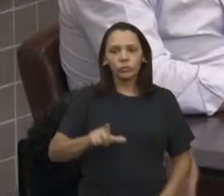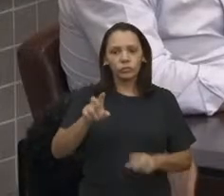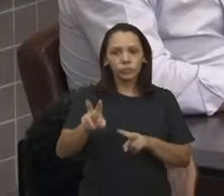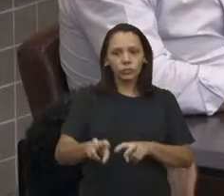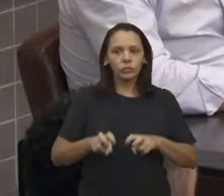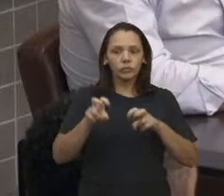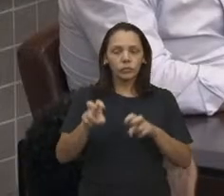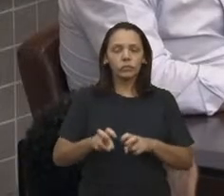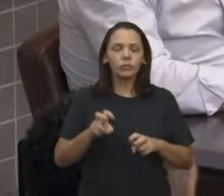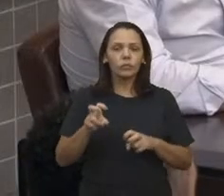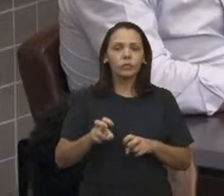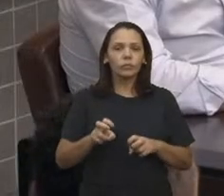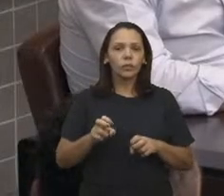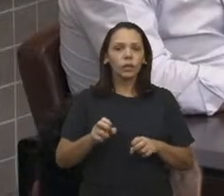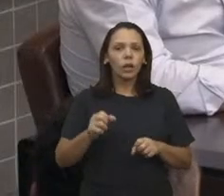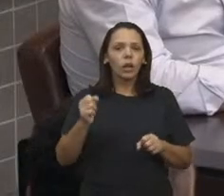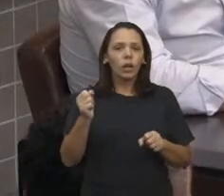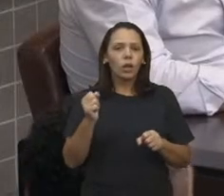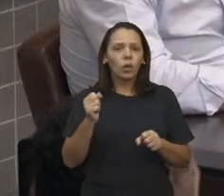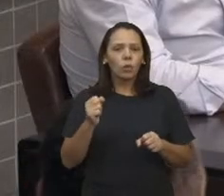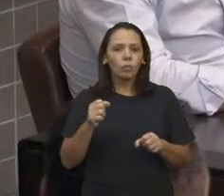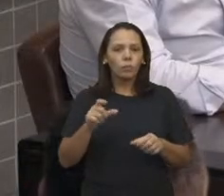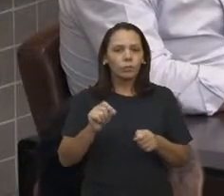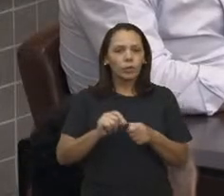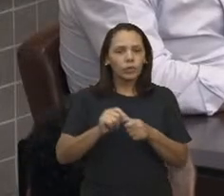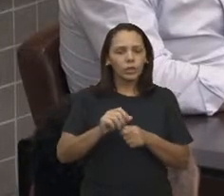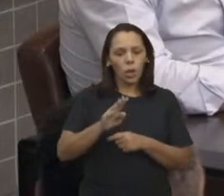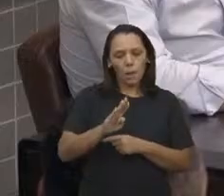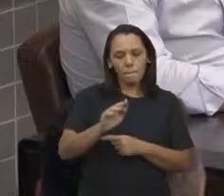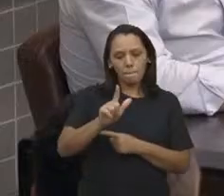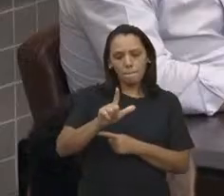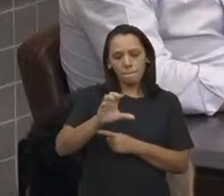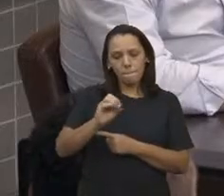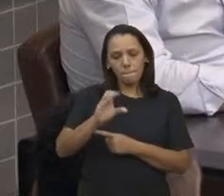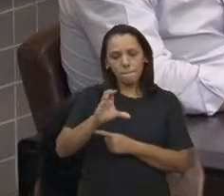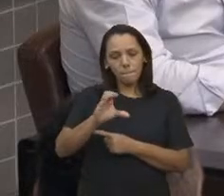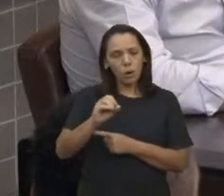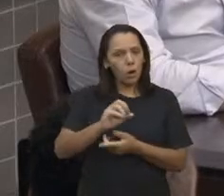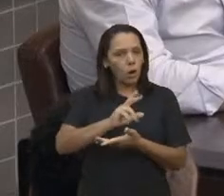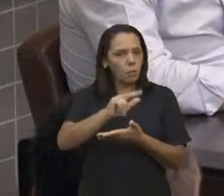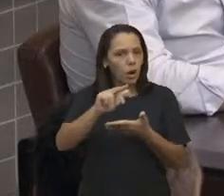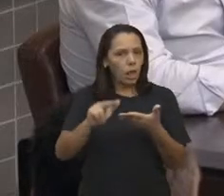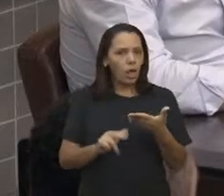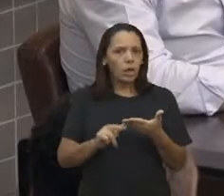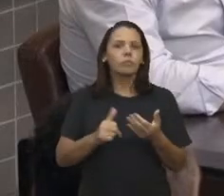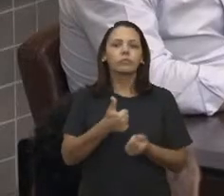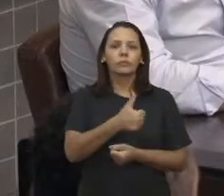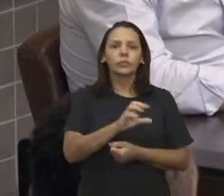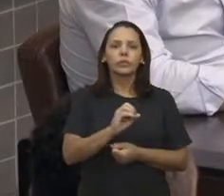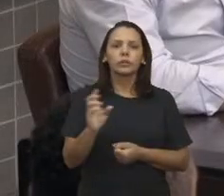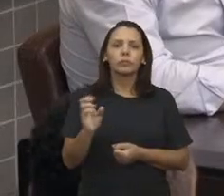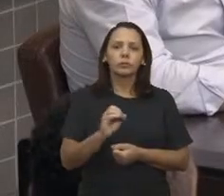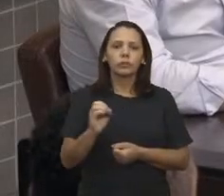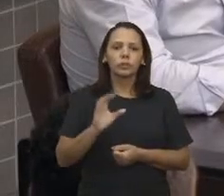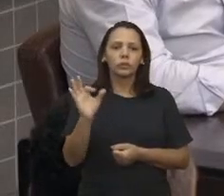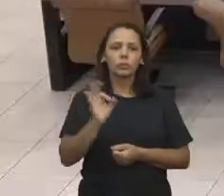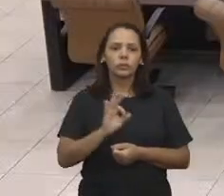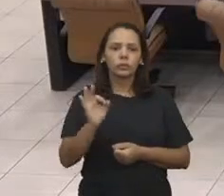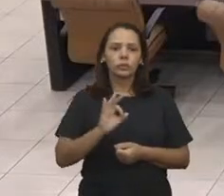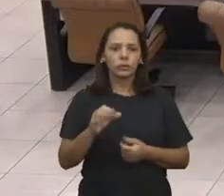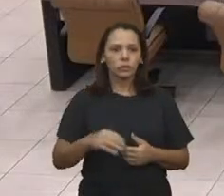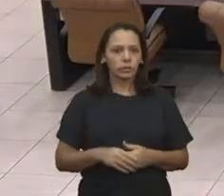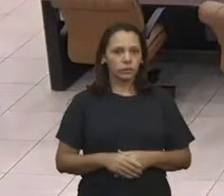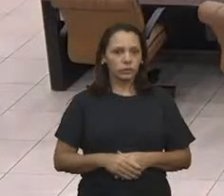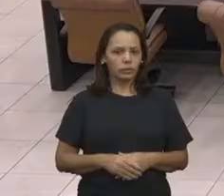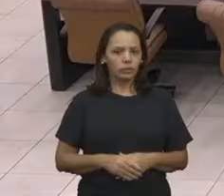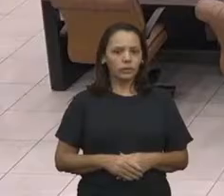rural, fabricação de bloco, fabricação de intertravado, fabricação de bloquete, ele foi 100% utilizado.